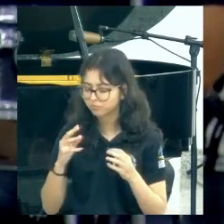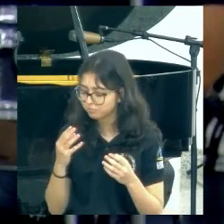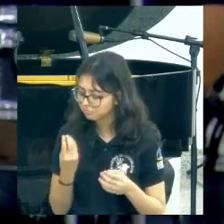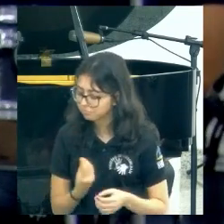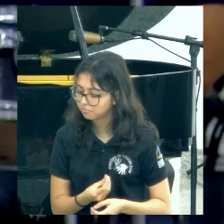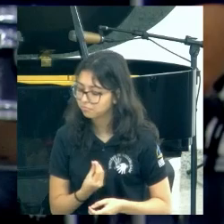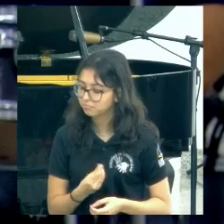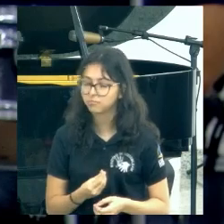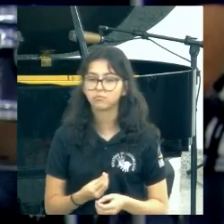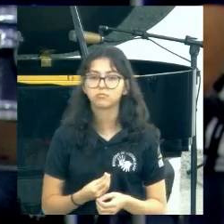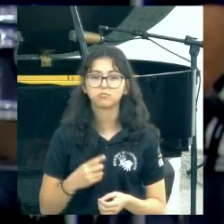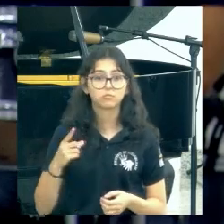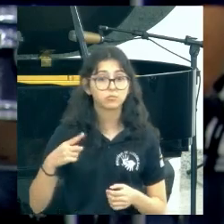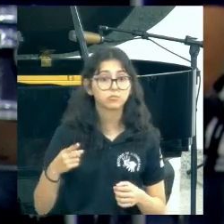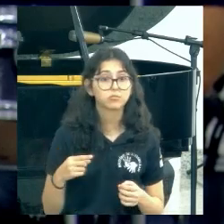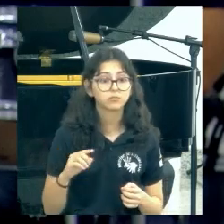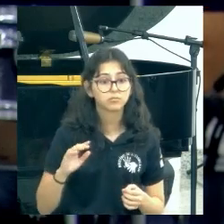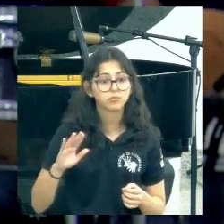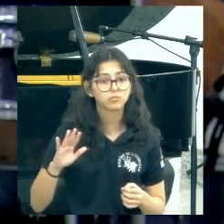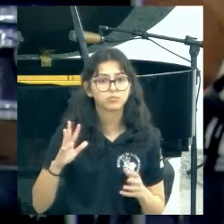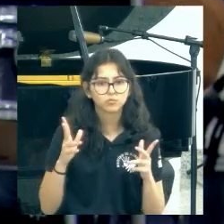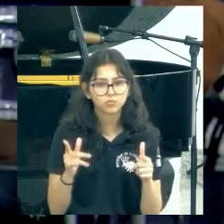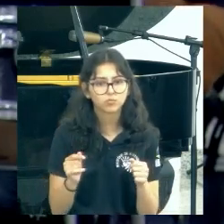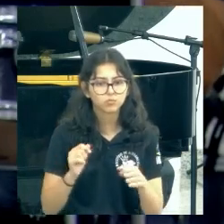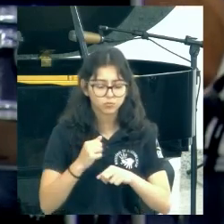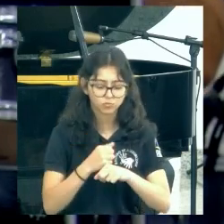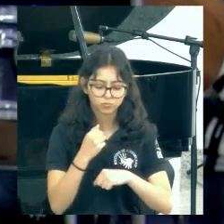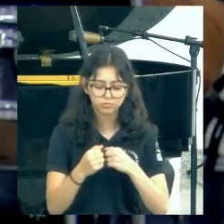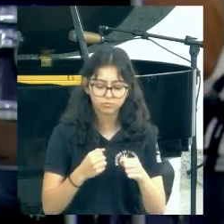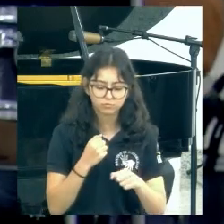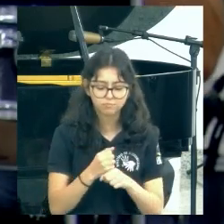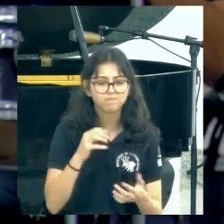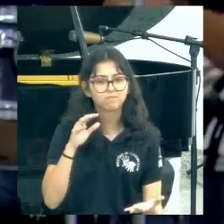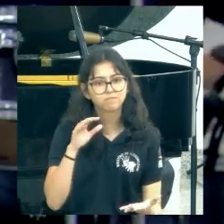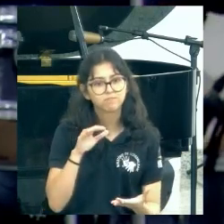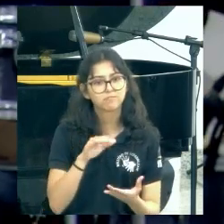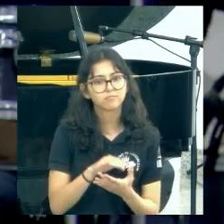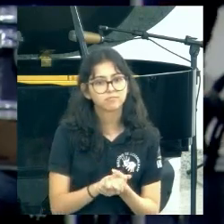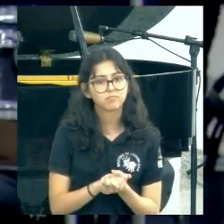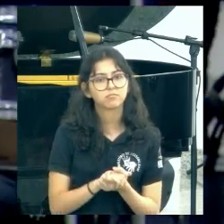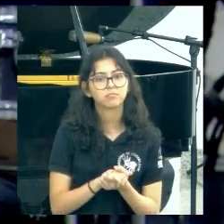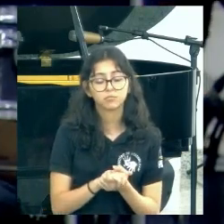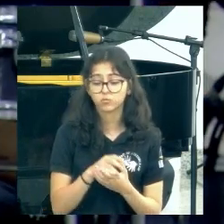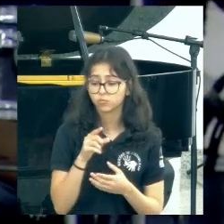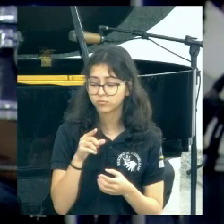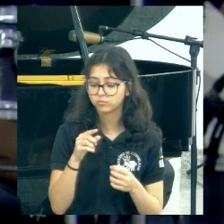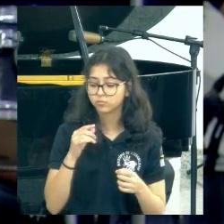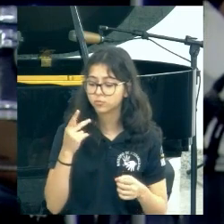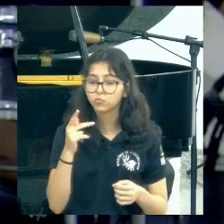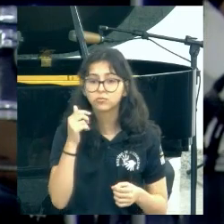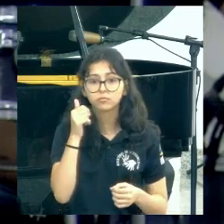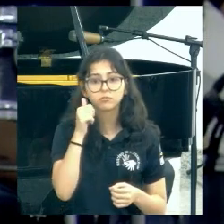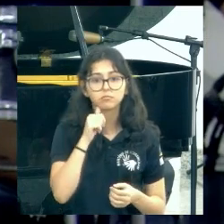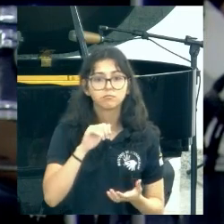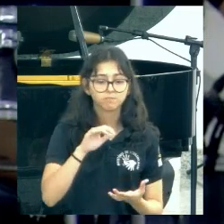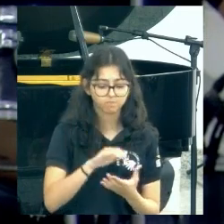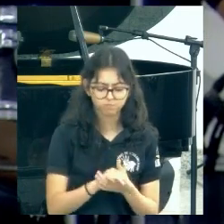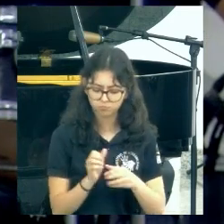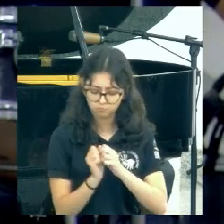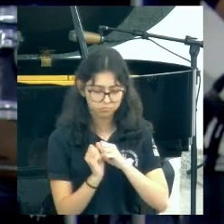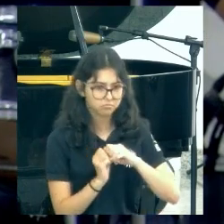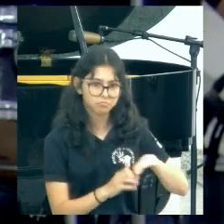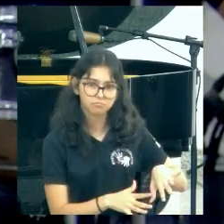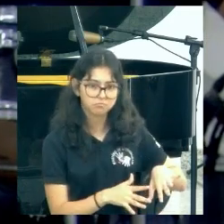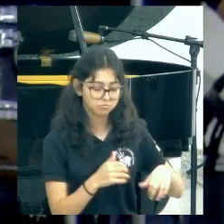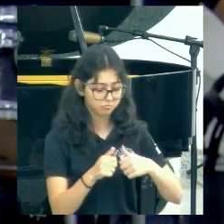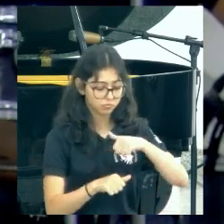tantos anos de casamento, você vai trocar a sua esposa, que envelheceu ao seu lado, por uma